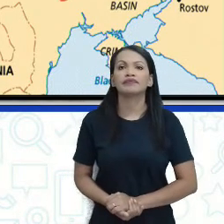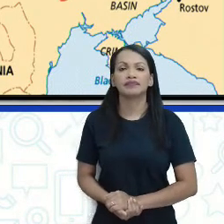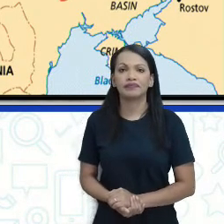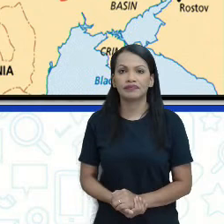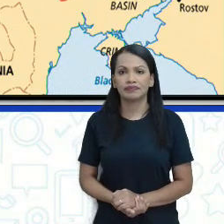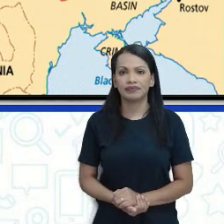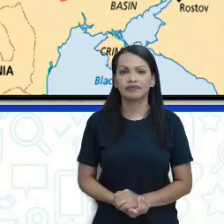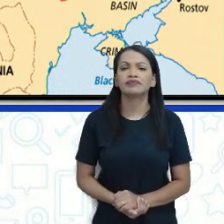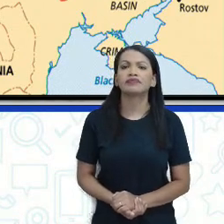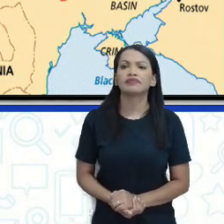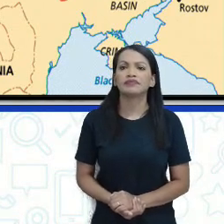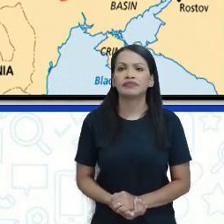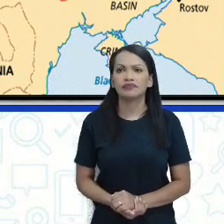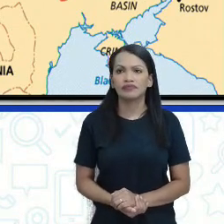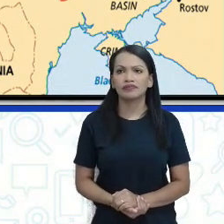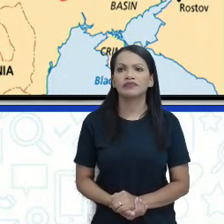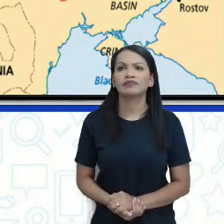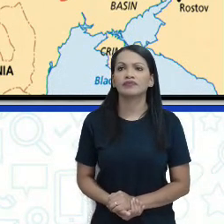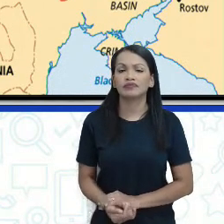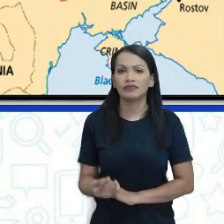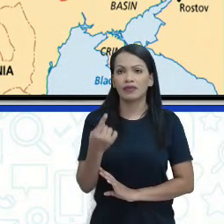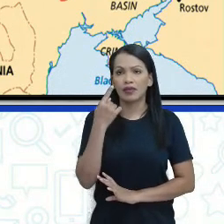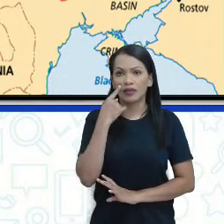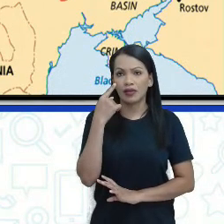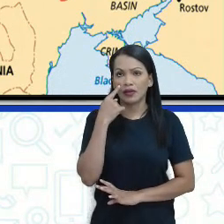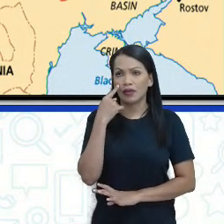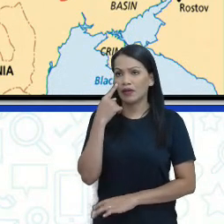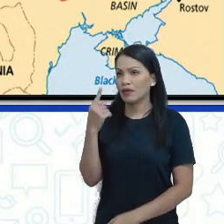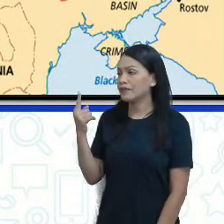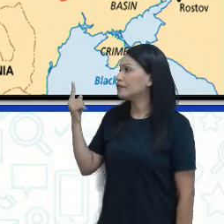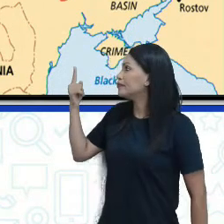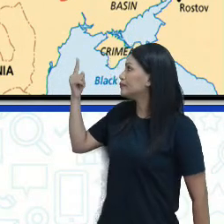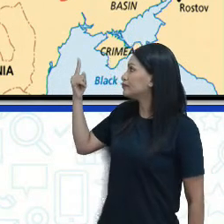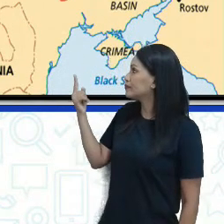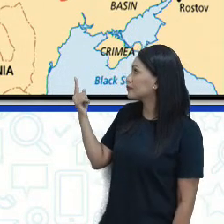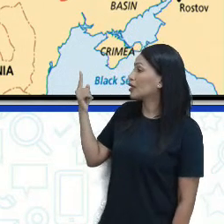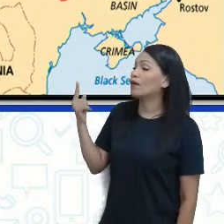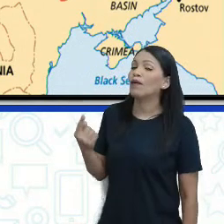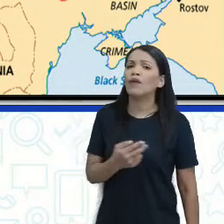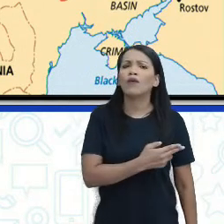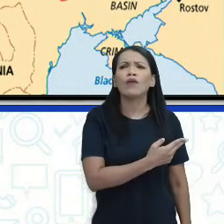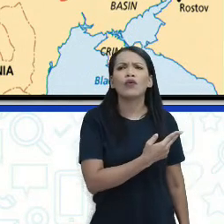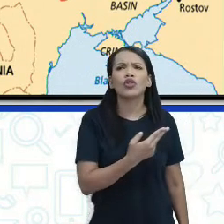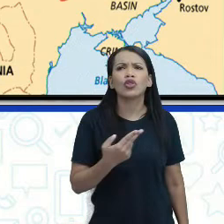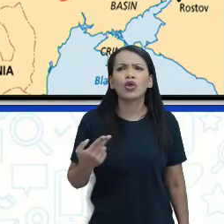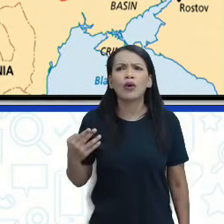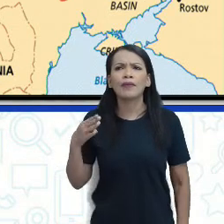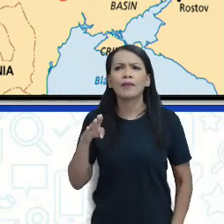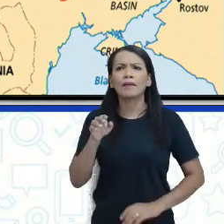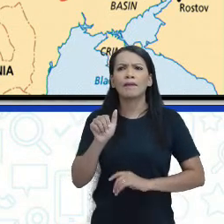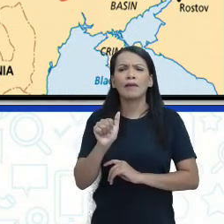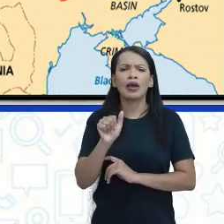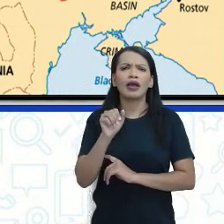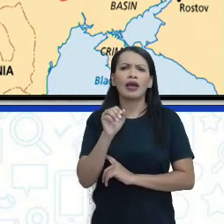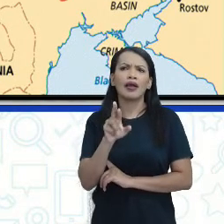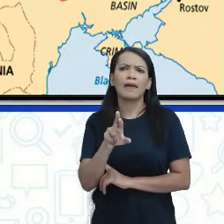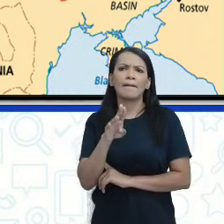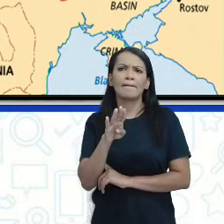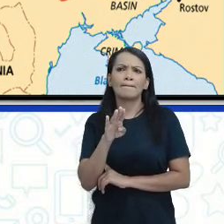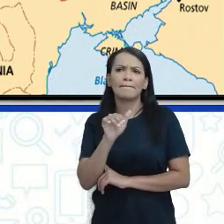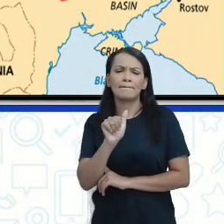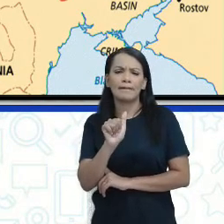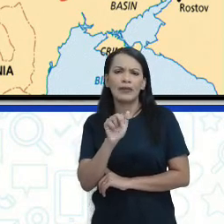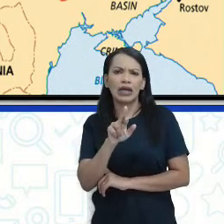Barbarossa, certo? Que vai levar esse nome exatamente, né, porque ela